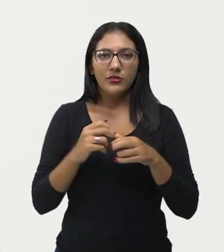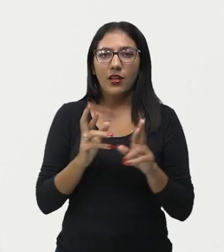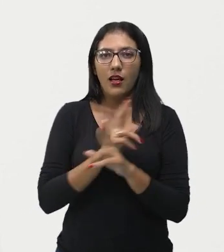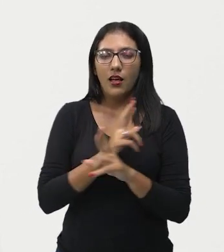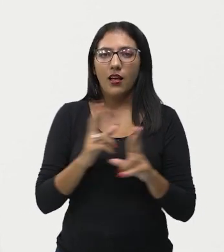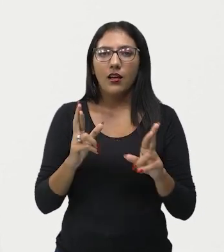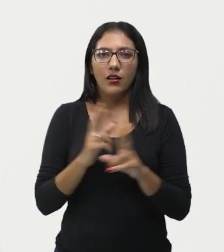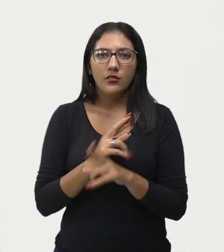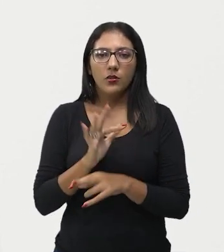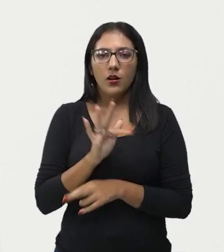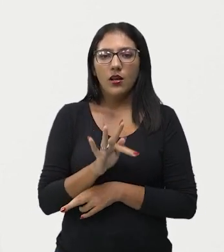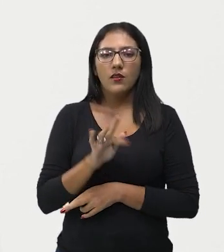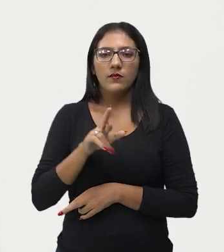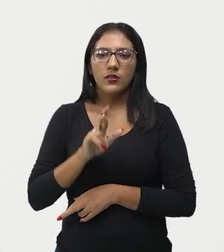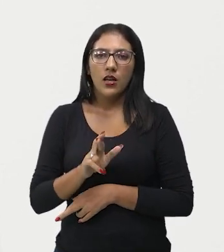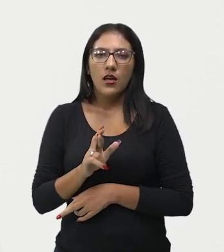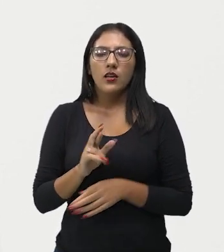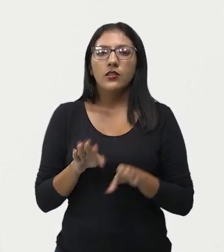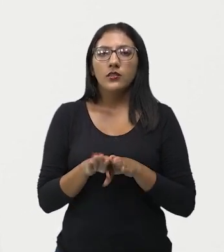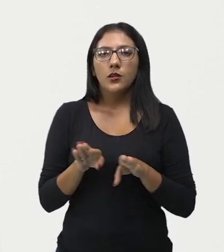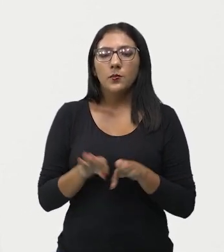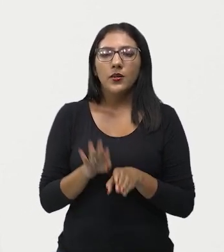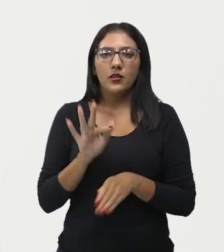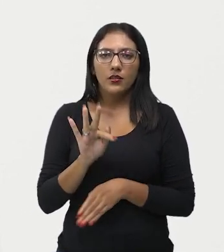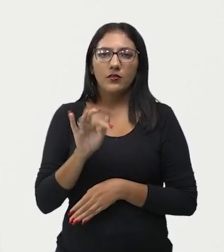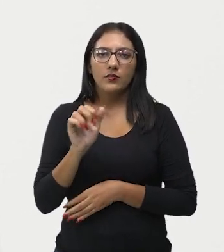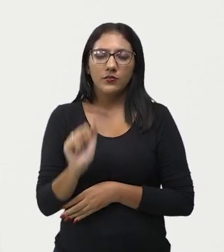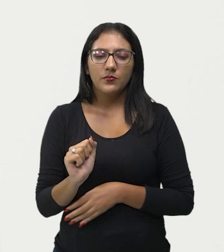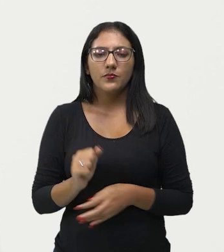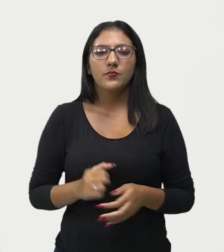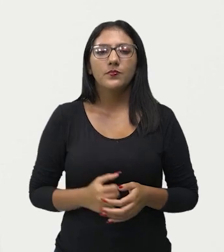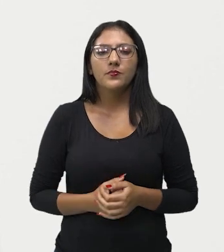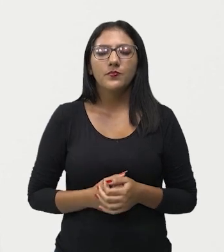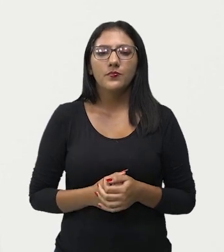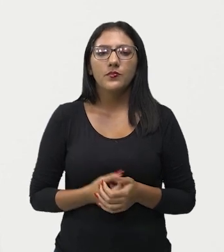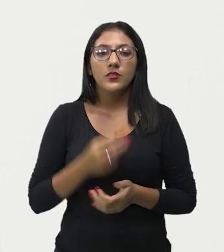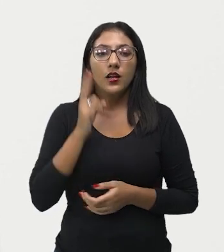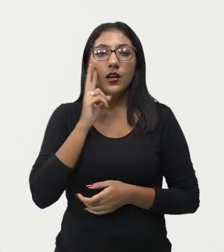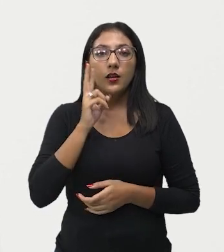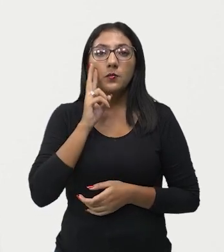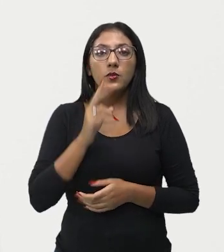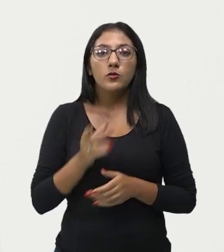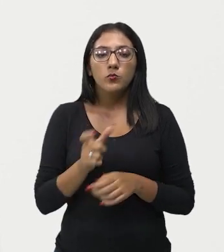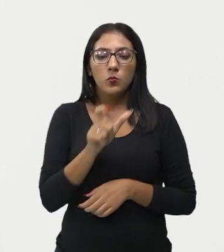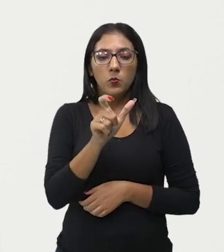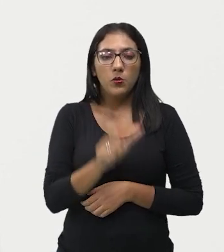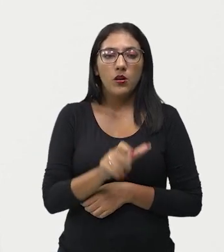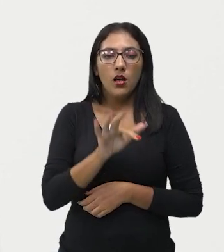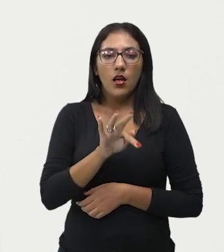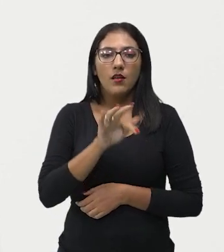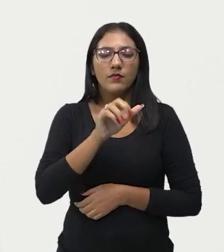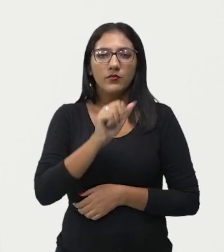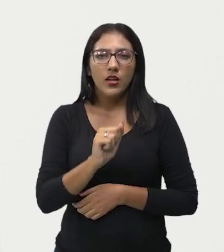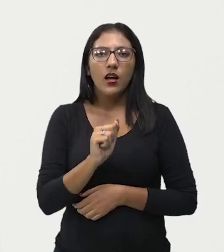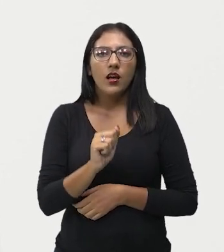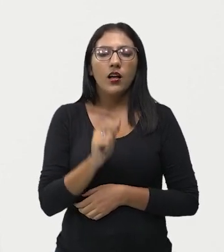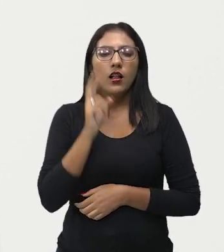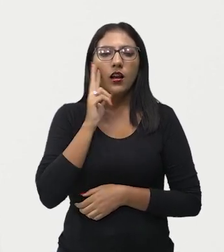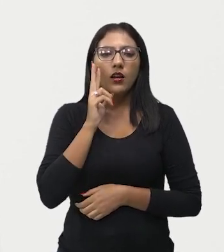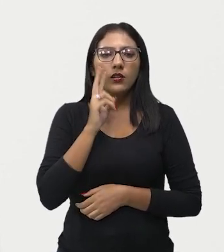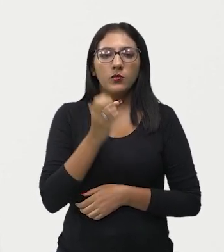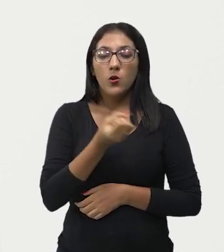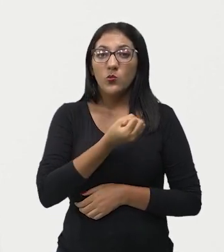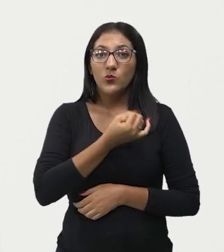à frequência absoluta e frequência relativa, tá legal? Lembrando, frequência absoluta é a quantidade de vezes que a